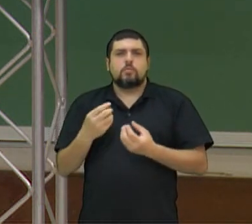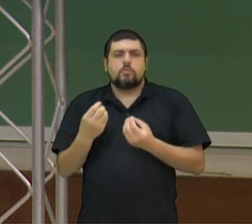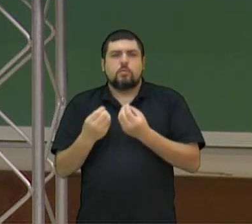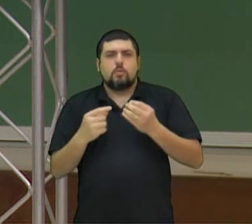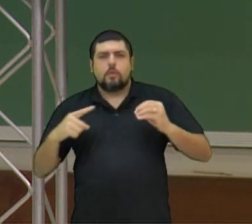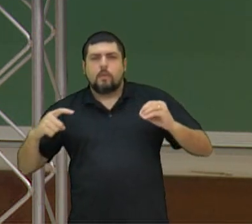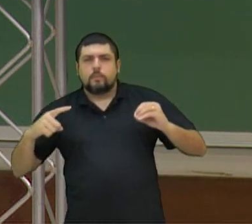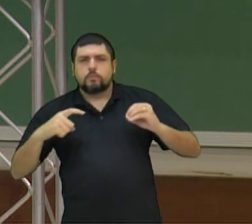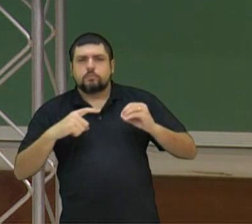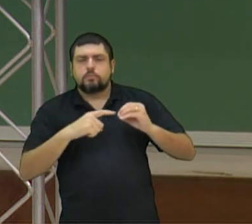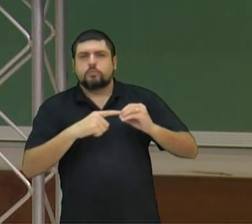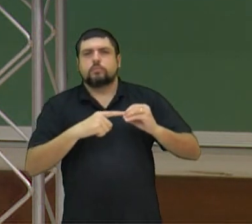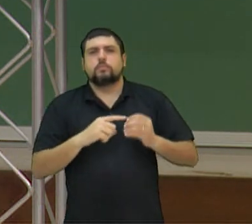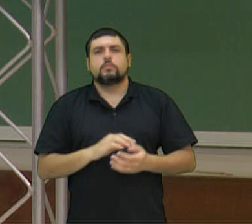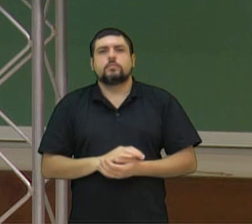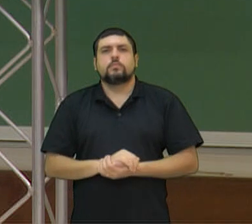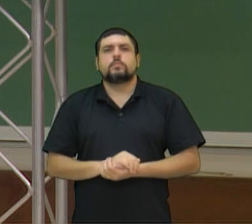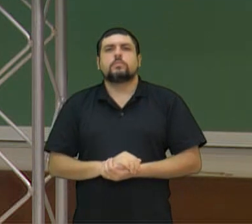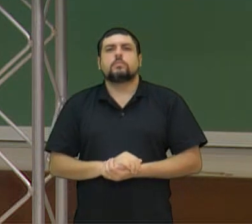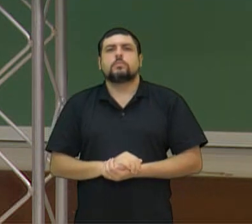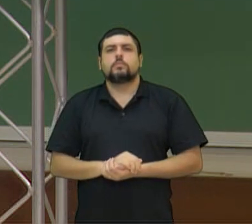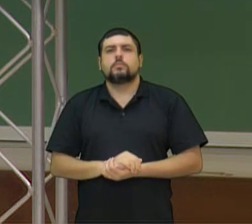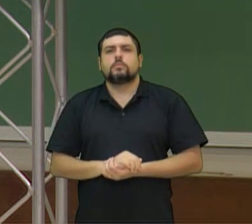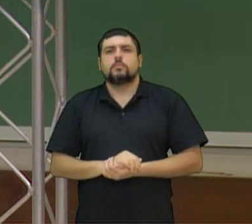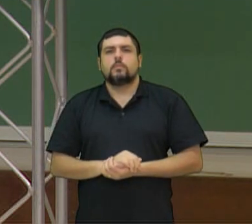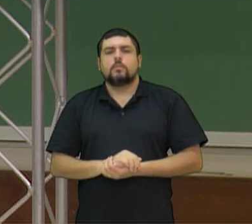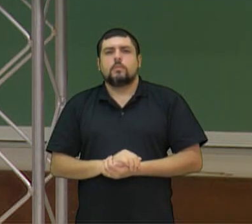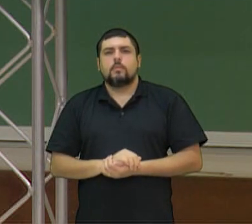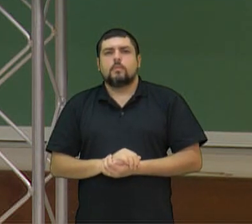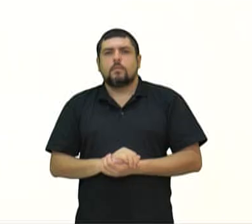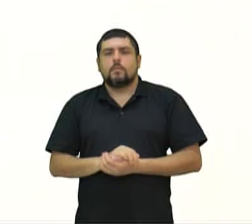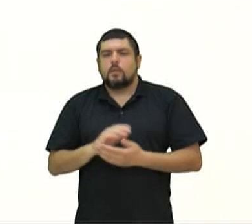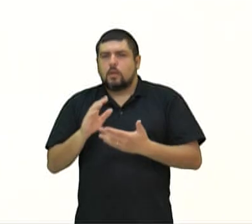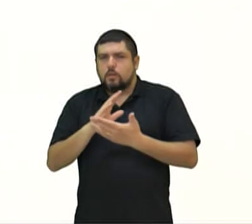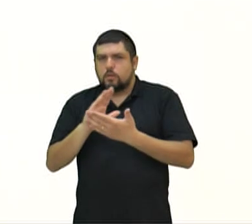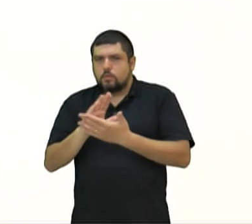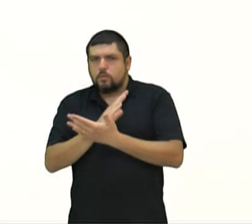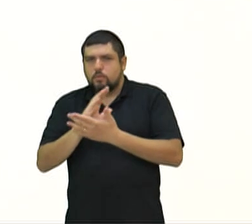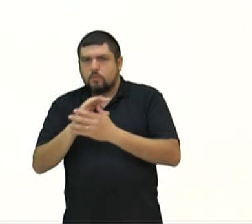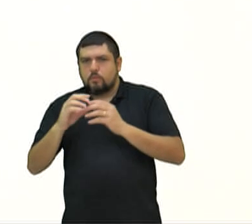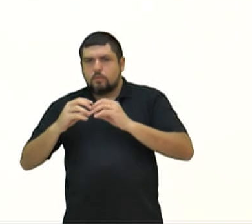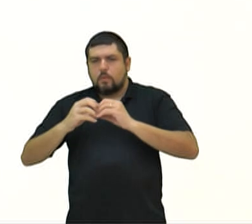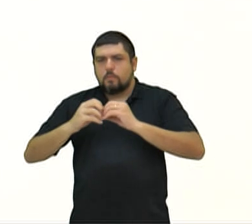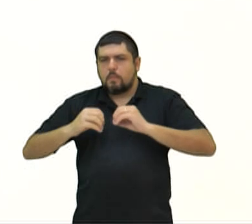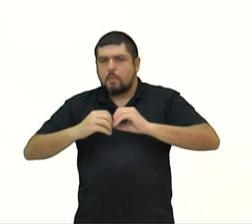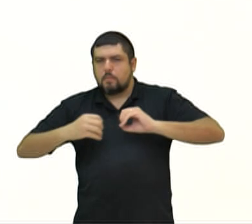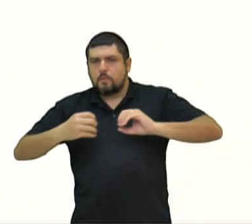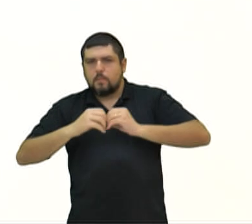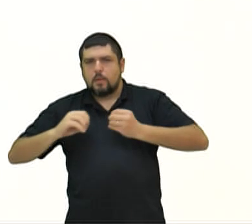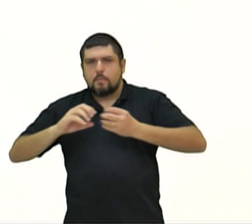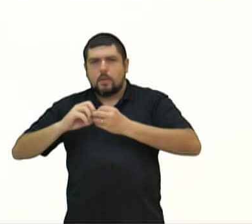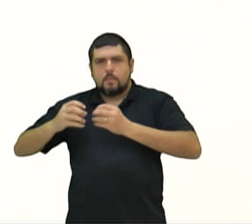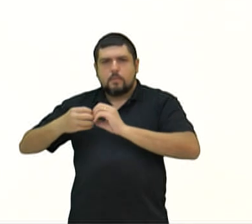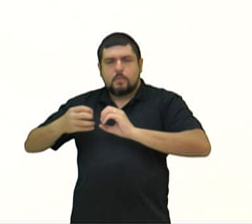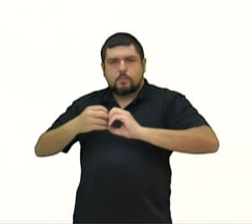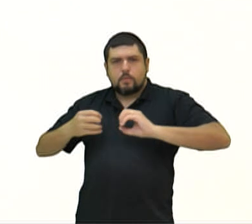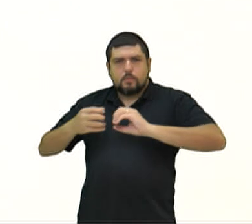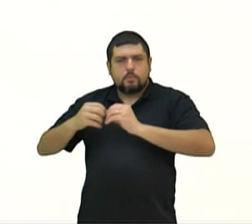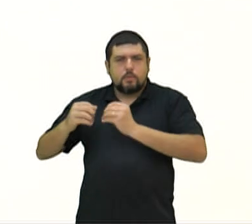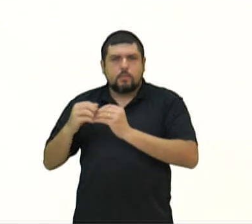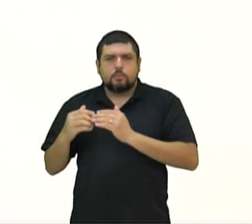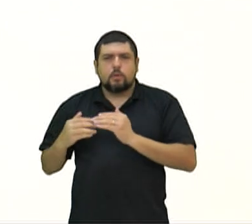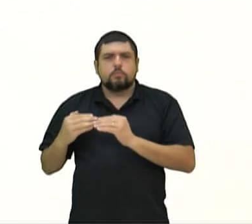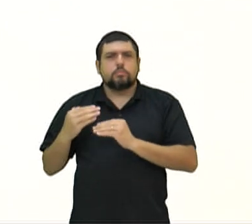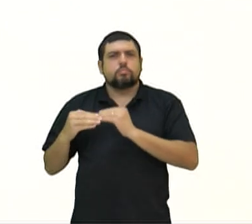para fecundação. Algumas espermatogônias continuam se multiplicando, outras entram em fase de crescimento e se